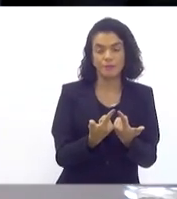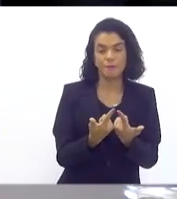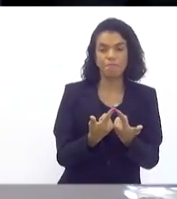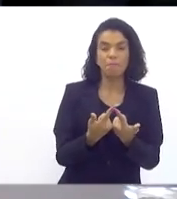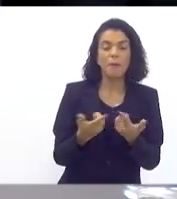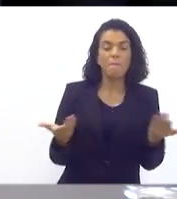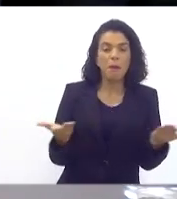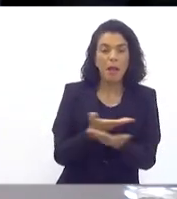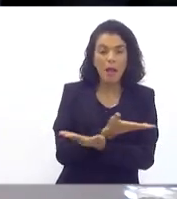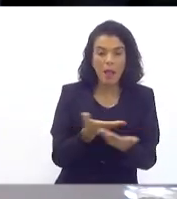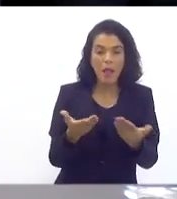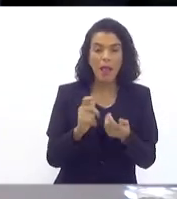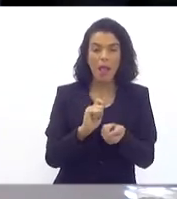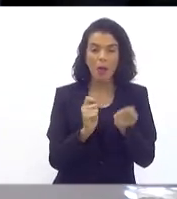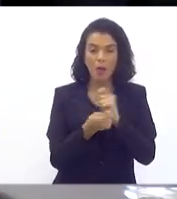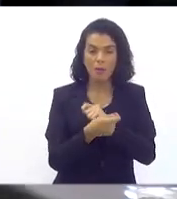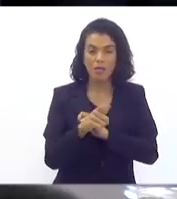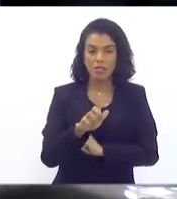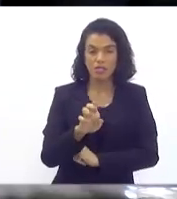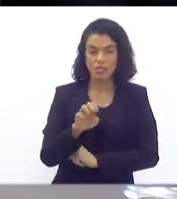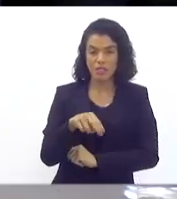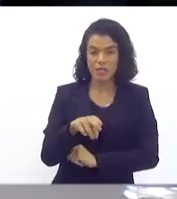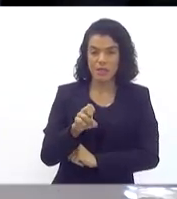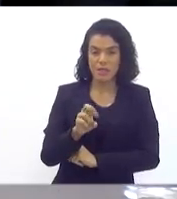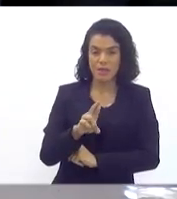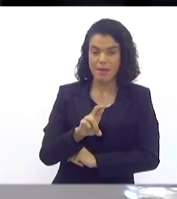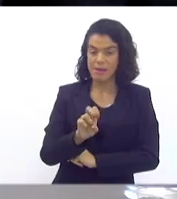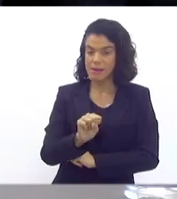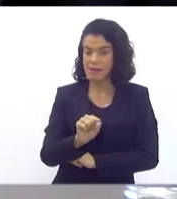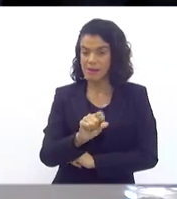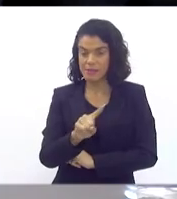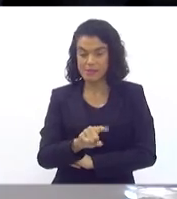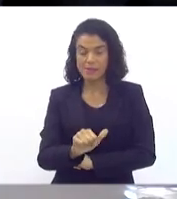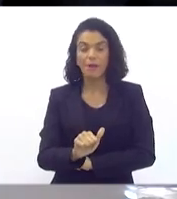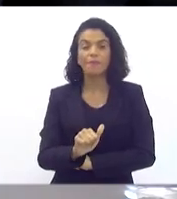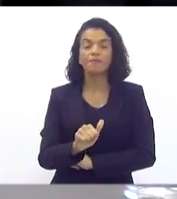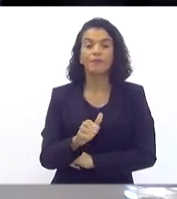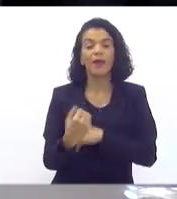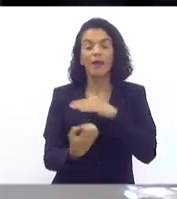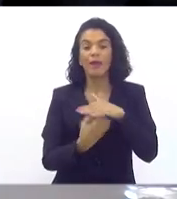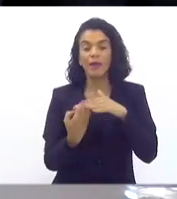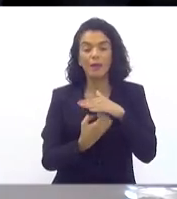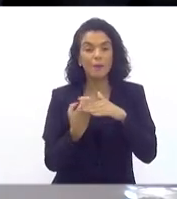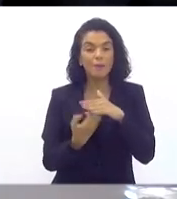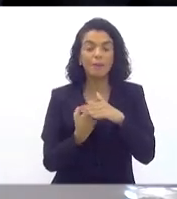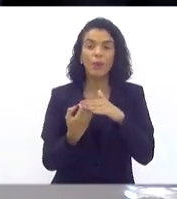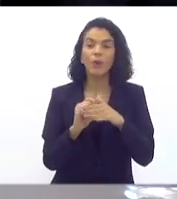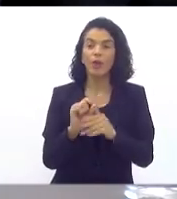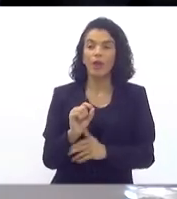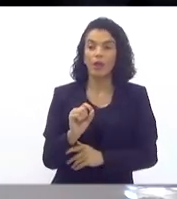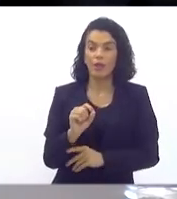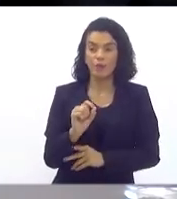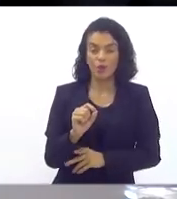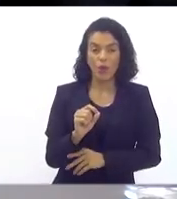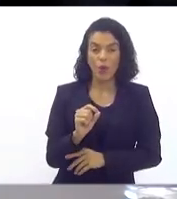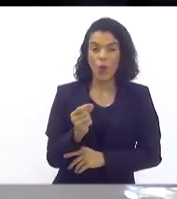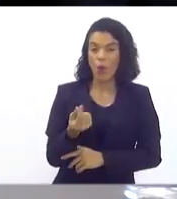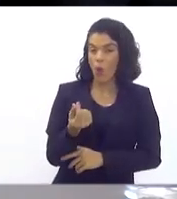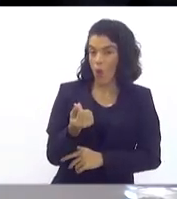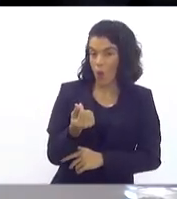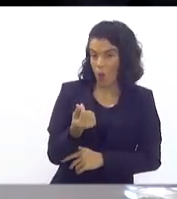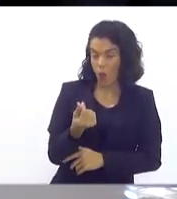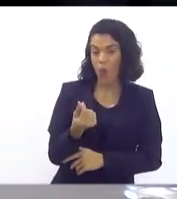regulamentação aí a genésia todo mundo deixar a empresa mandar o lucro para o exterior